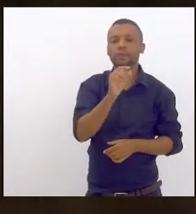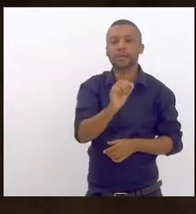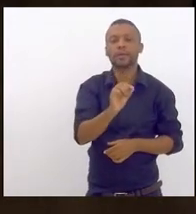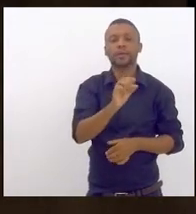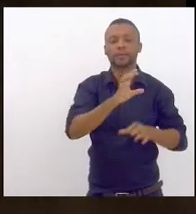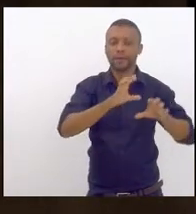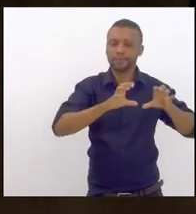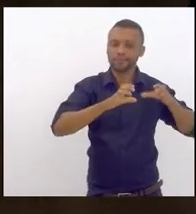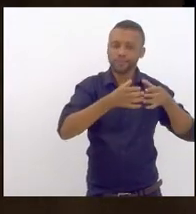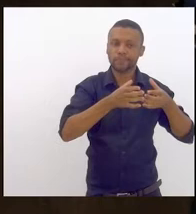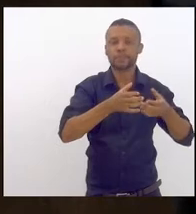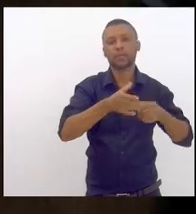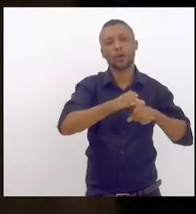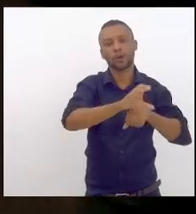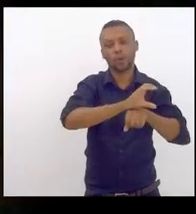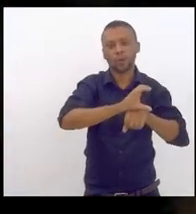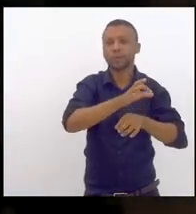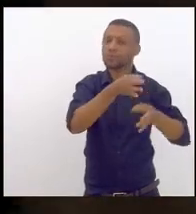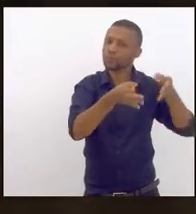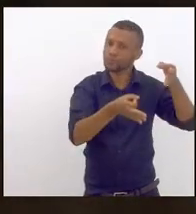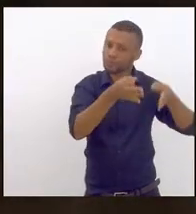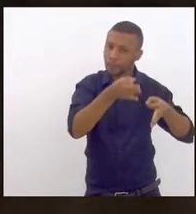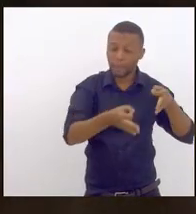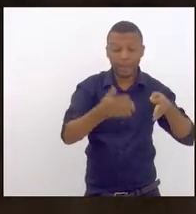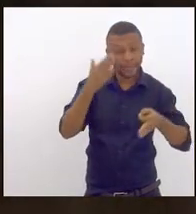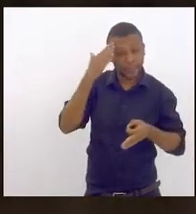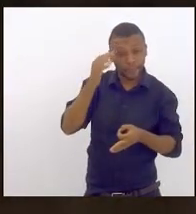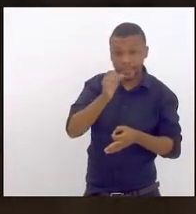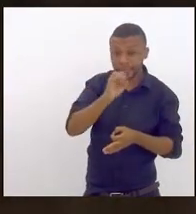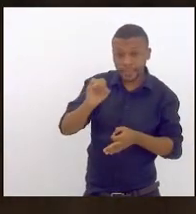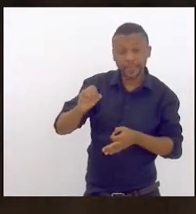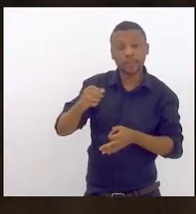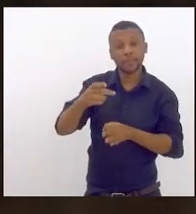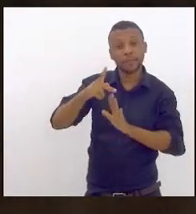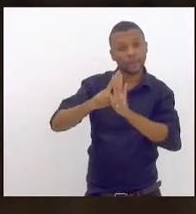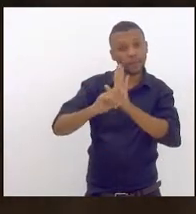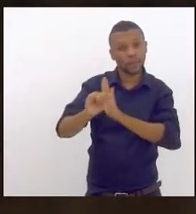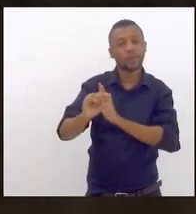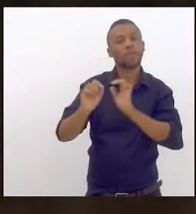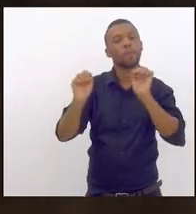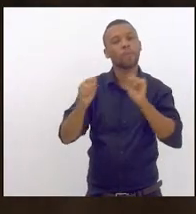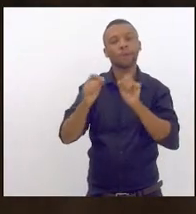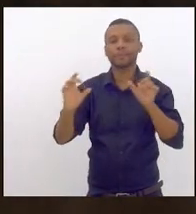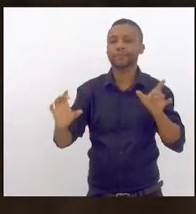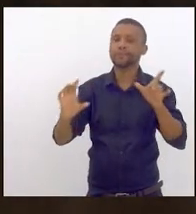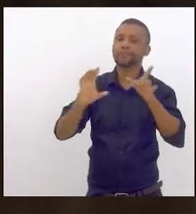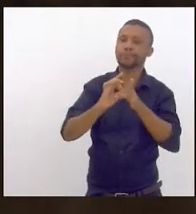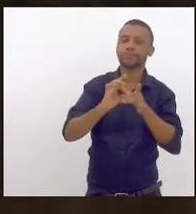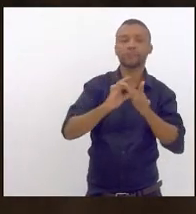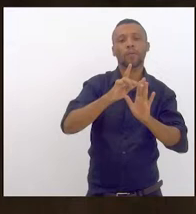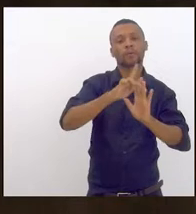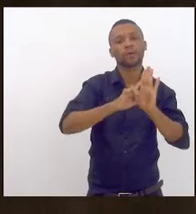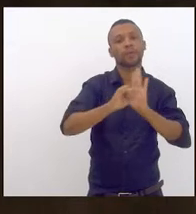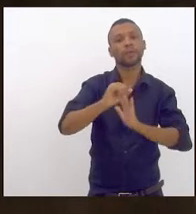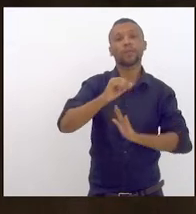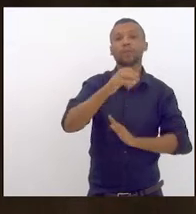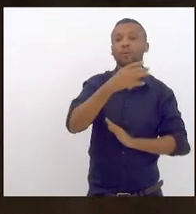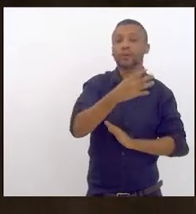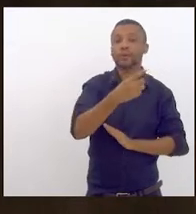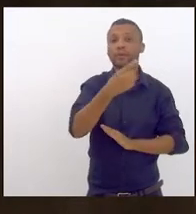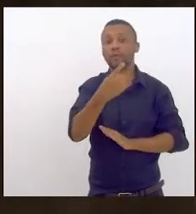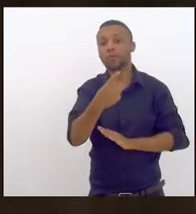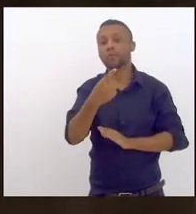Justiça para ver se esse PL pode ser anexado ao 41 de 2021. E,